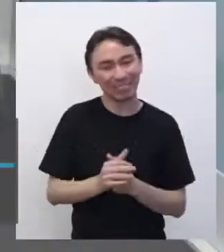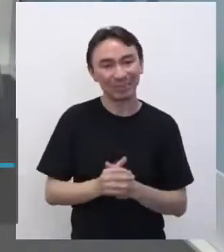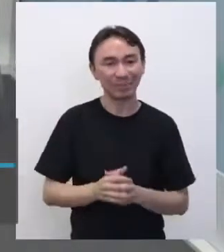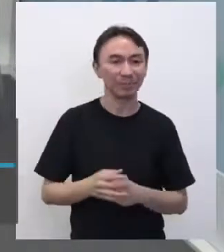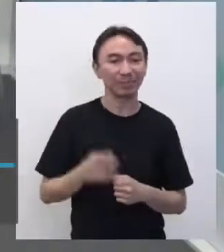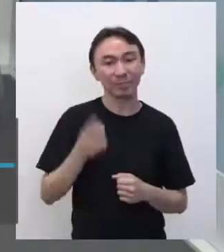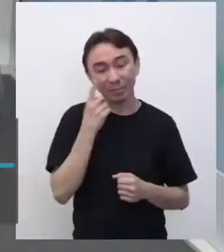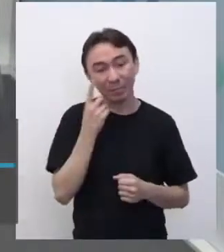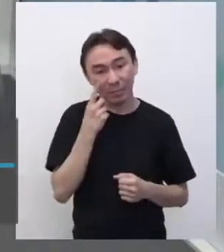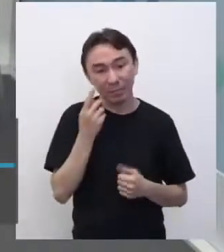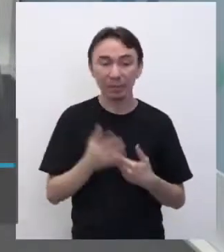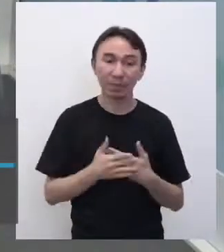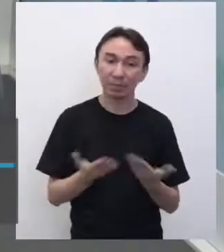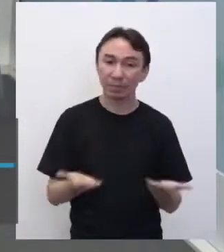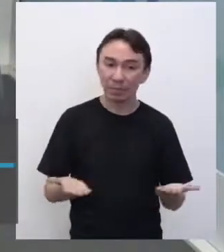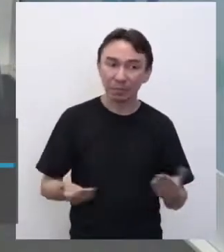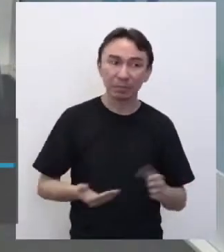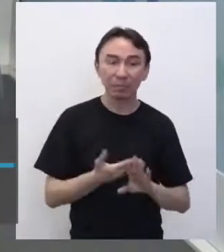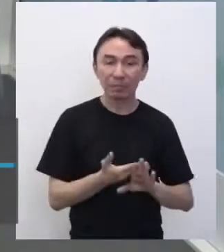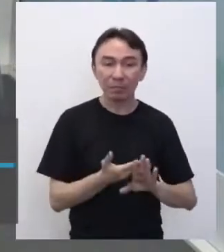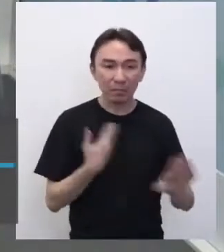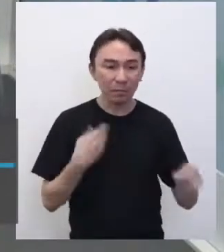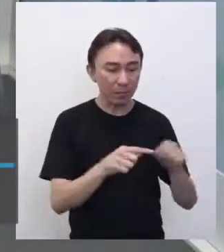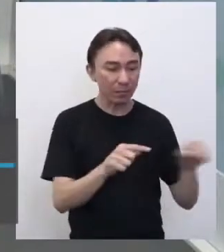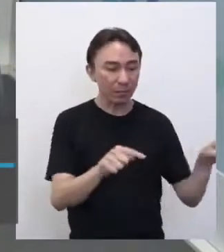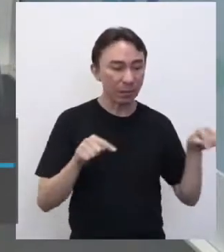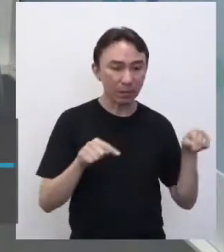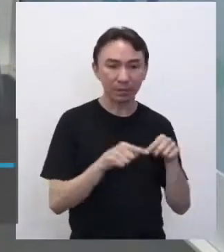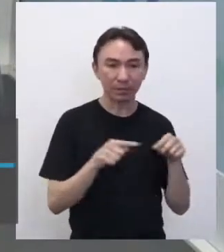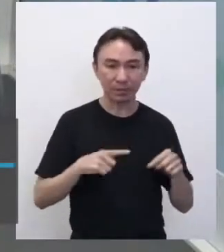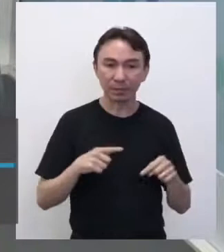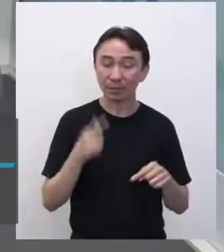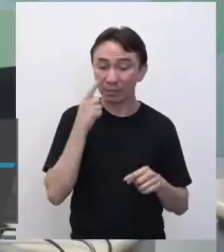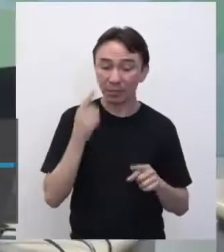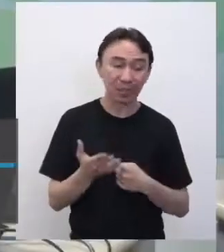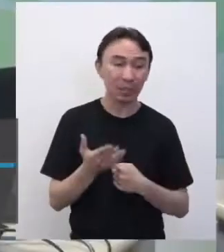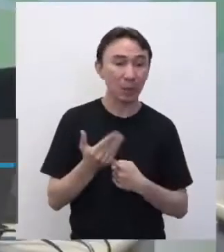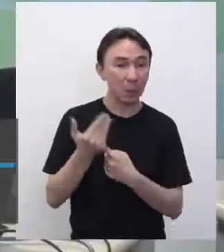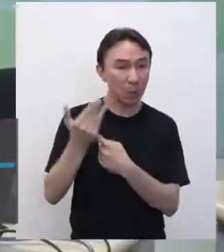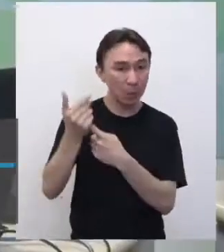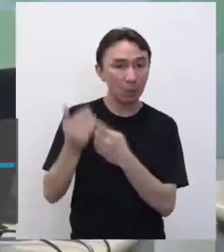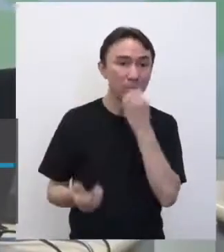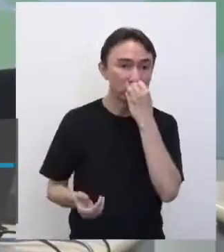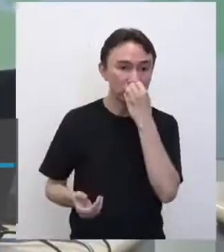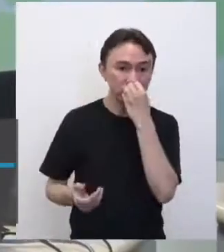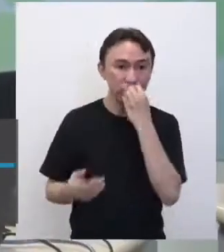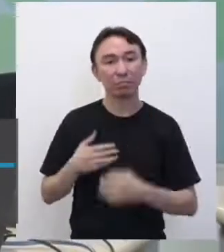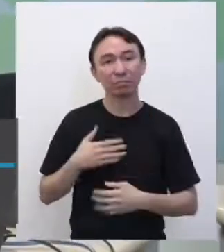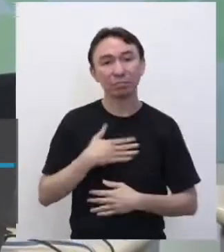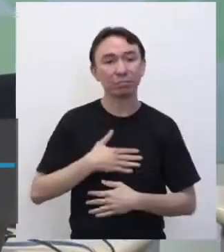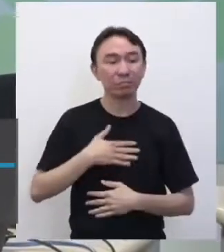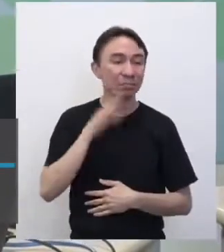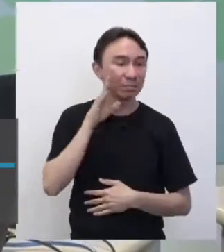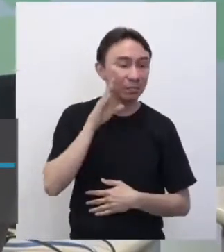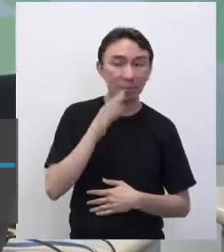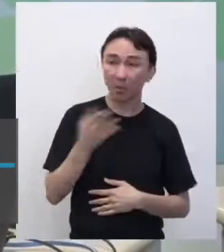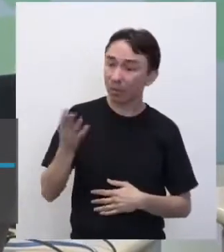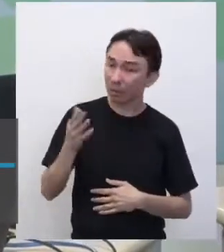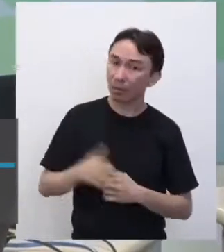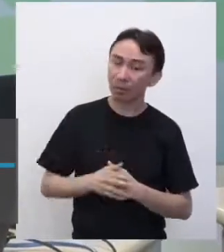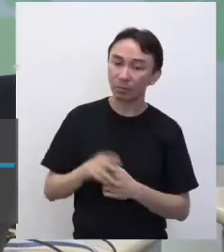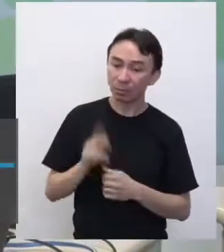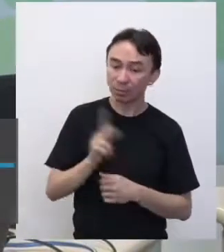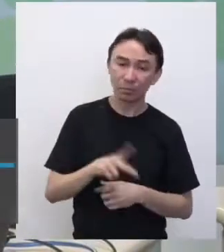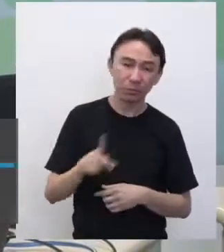gente. O professor João é bom, hein? Em tecnologia. Olha, tenho aprendido tanta coisa com o João. Né? Hoje